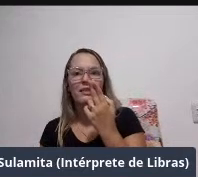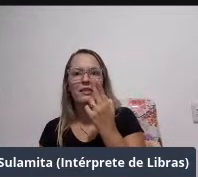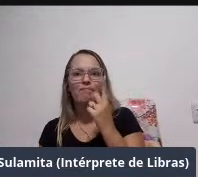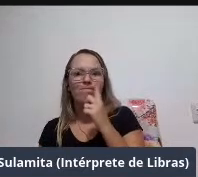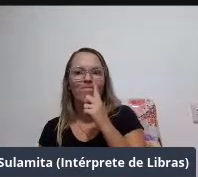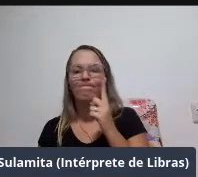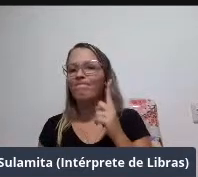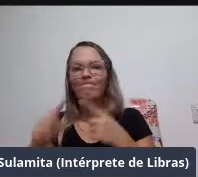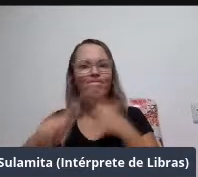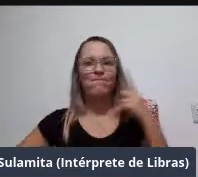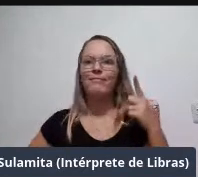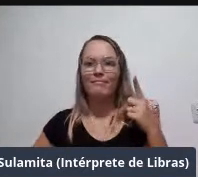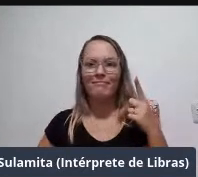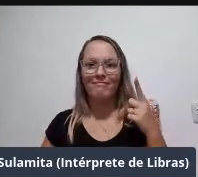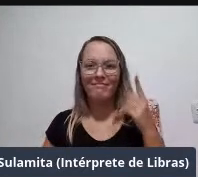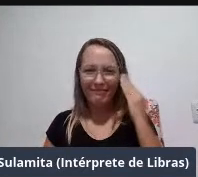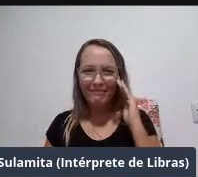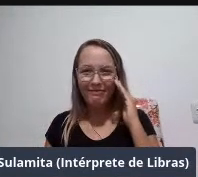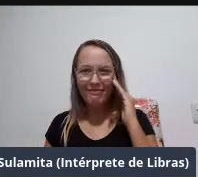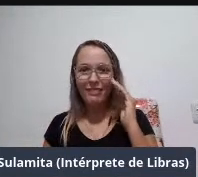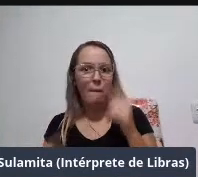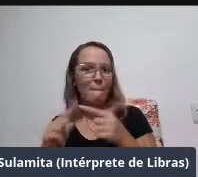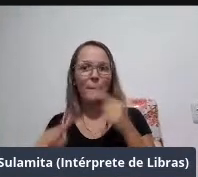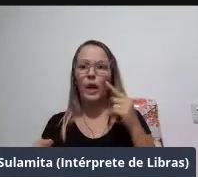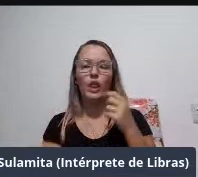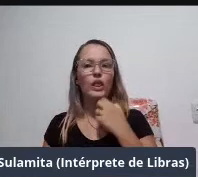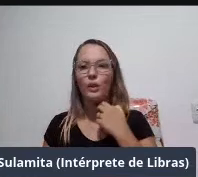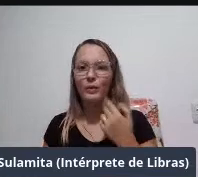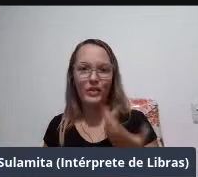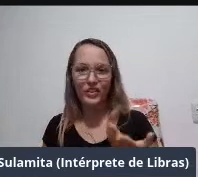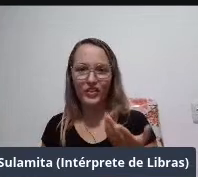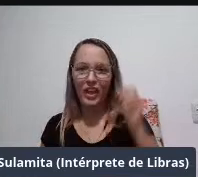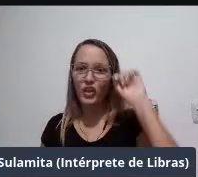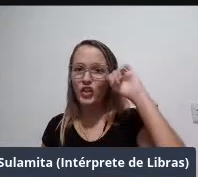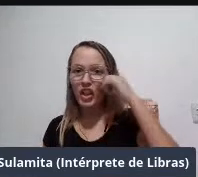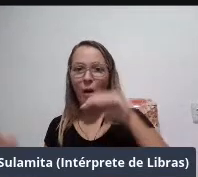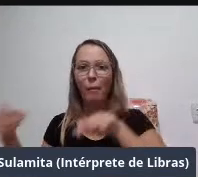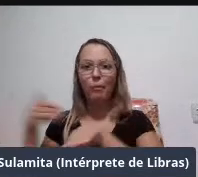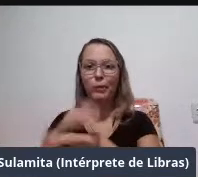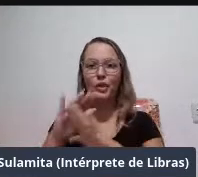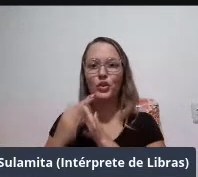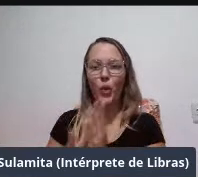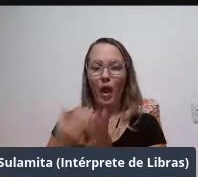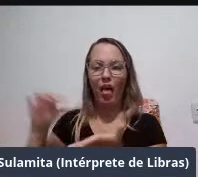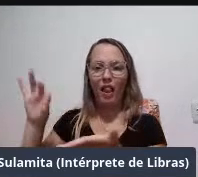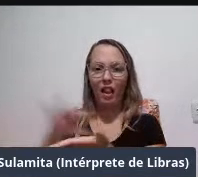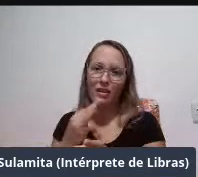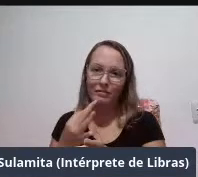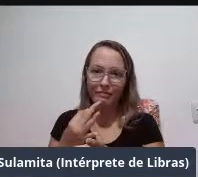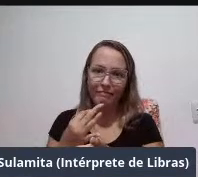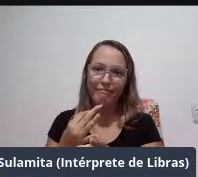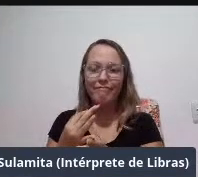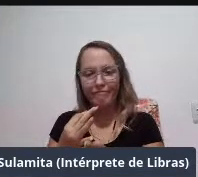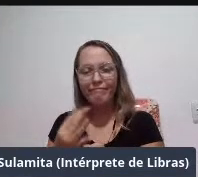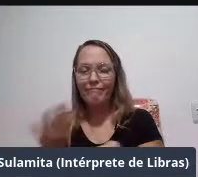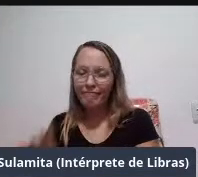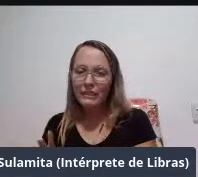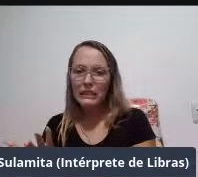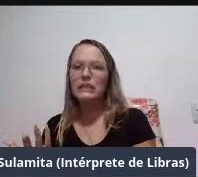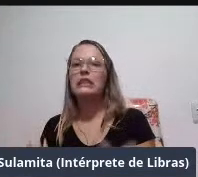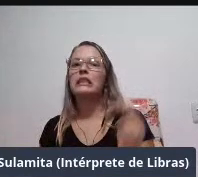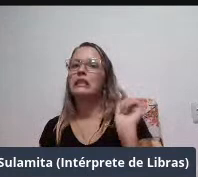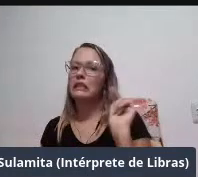ainda está na cabeça que era proibido negro ir à escola, se matricular na escola. E aí vem o outro ponto, que